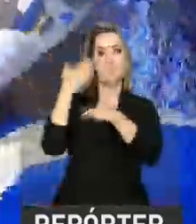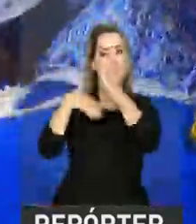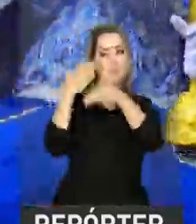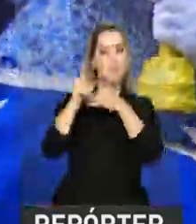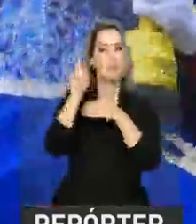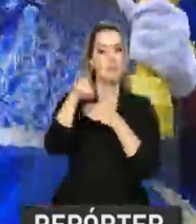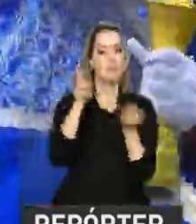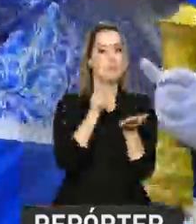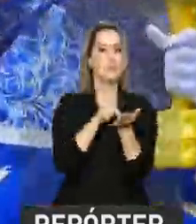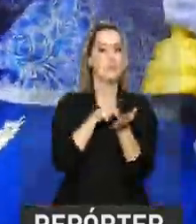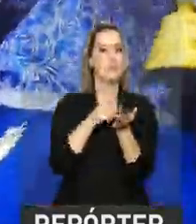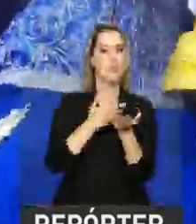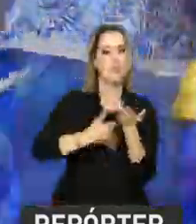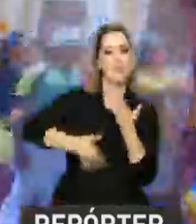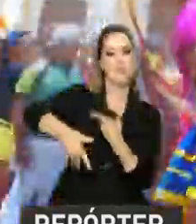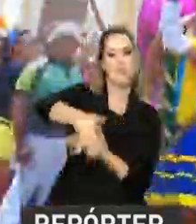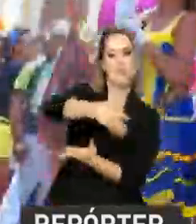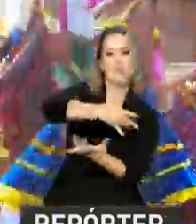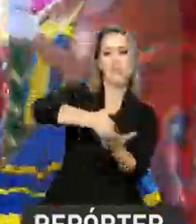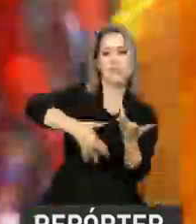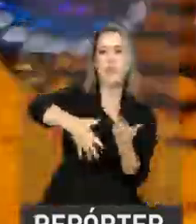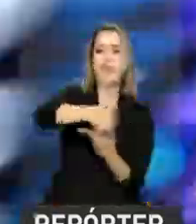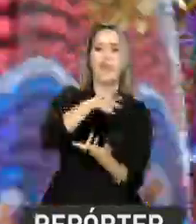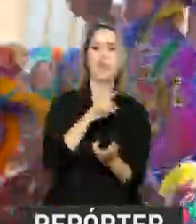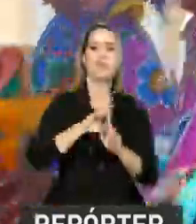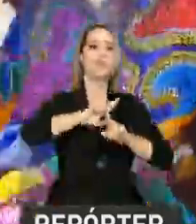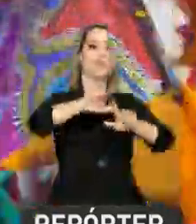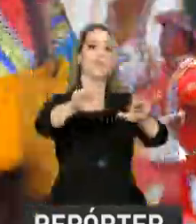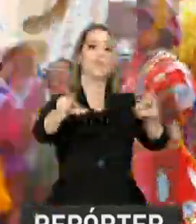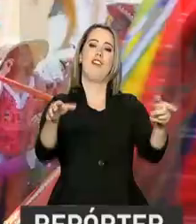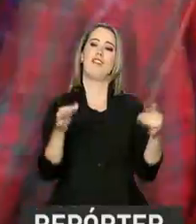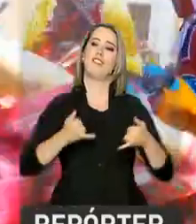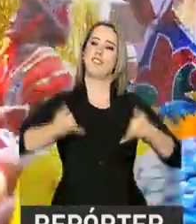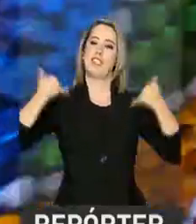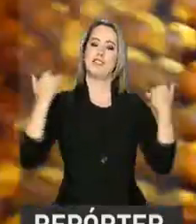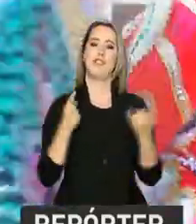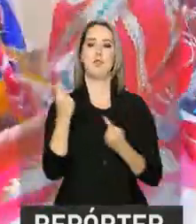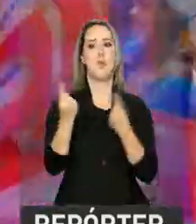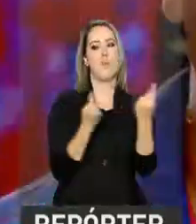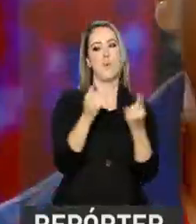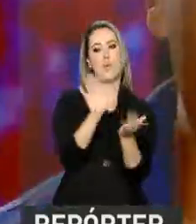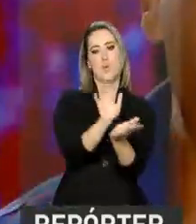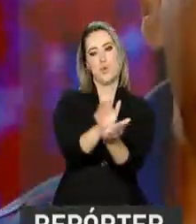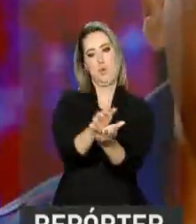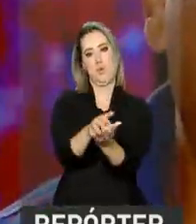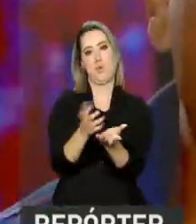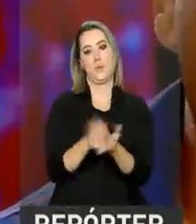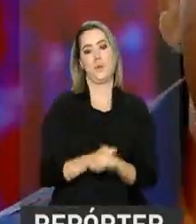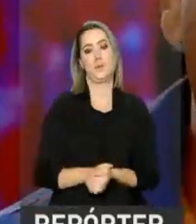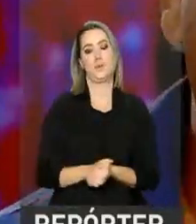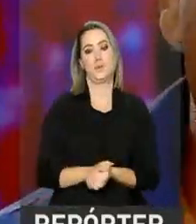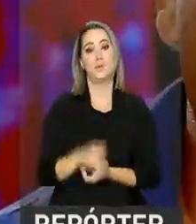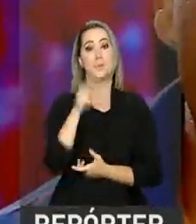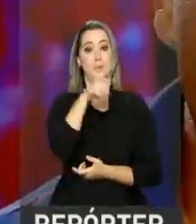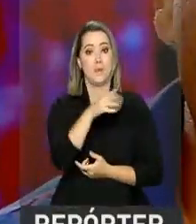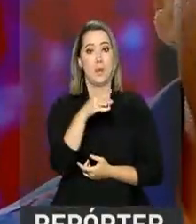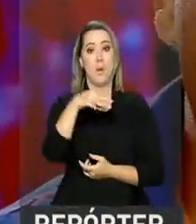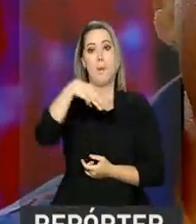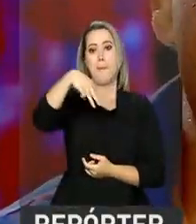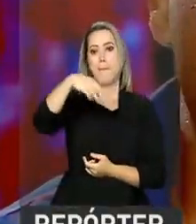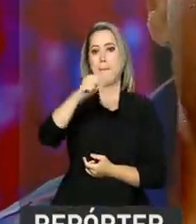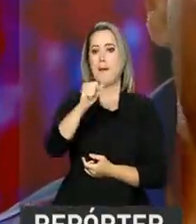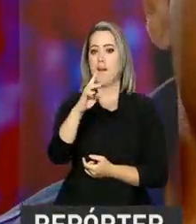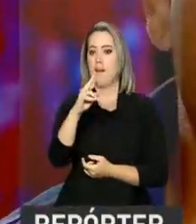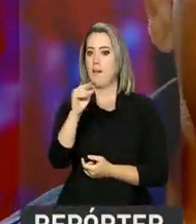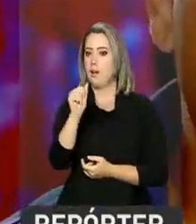é, na verdade, uma mistura de festejos. Um pouquinho de cada pedaço de Pernambuco. O maracatu rural, ele é,